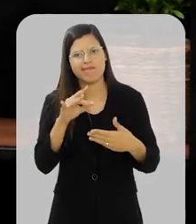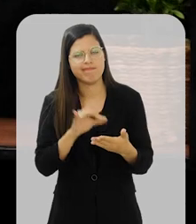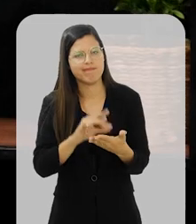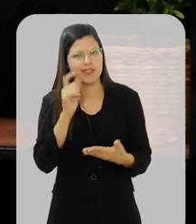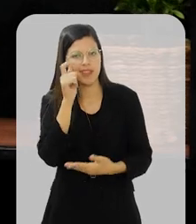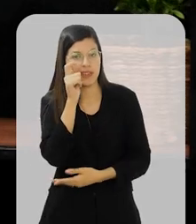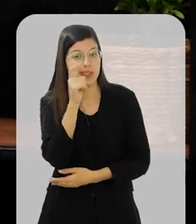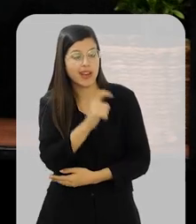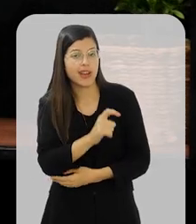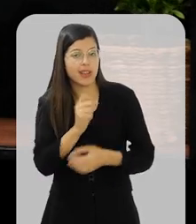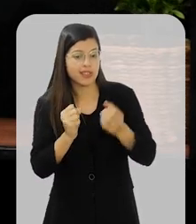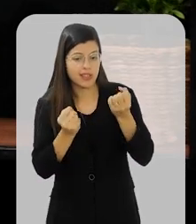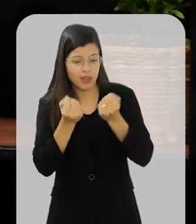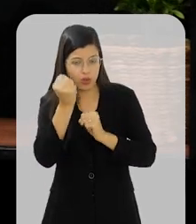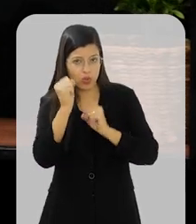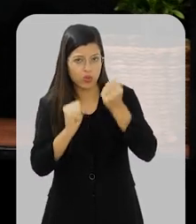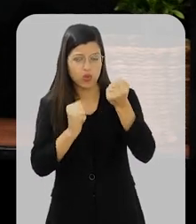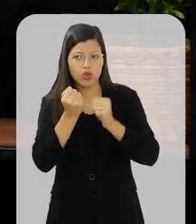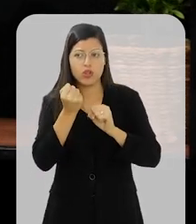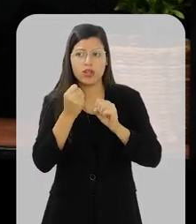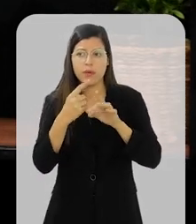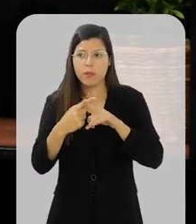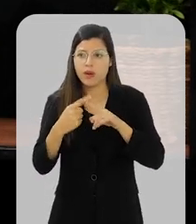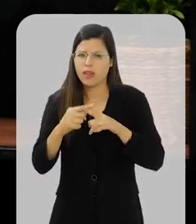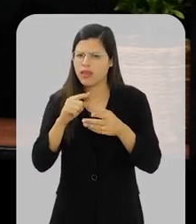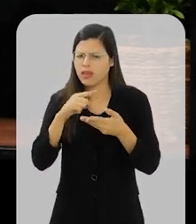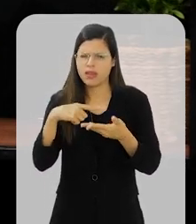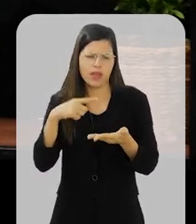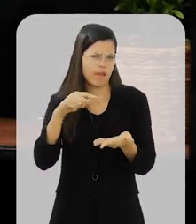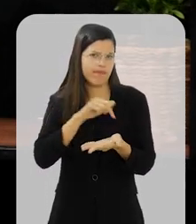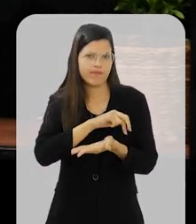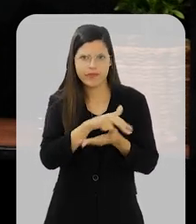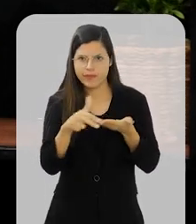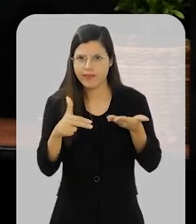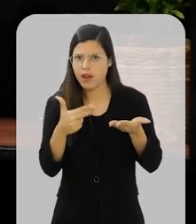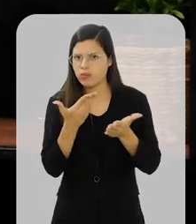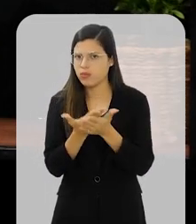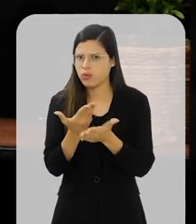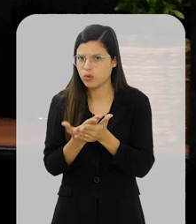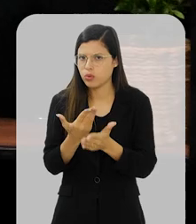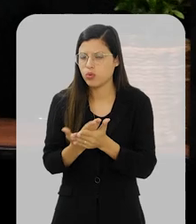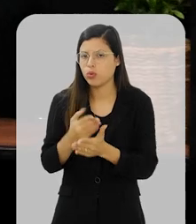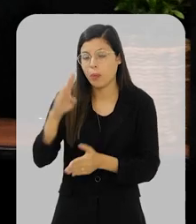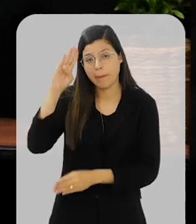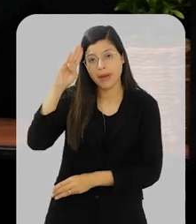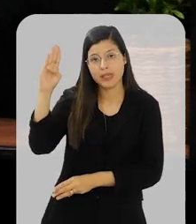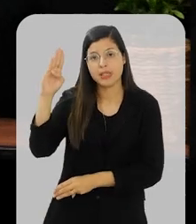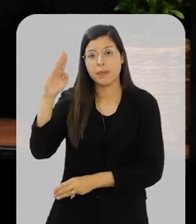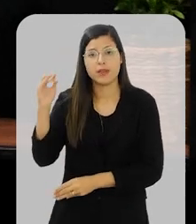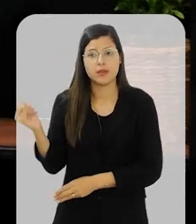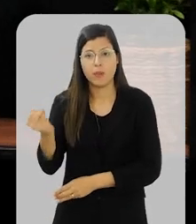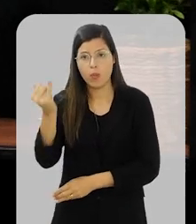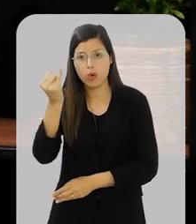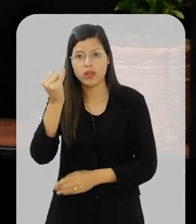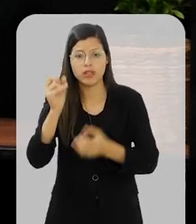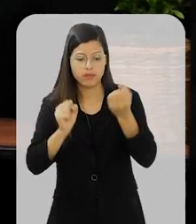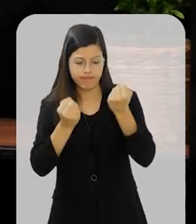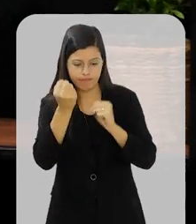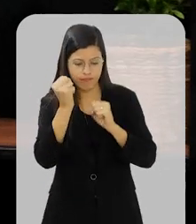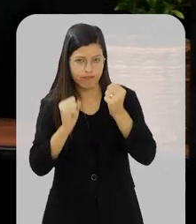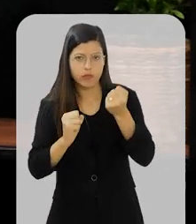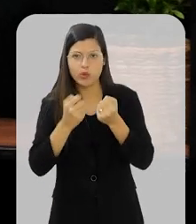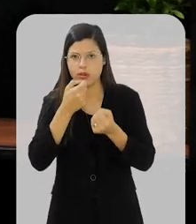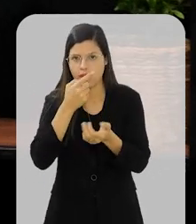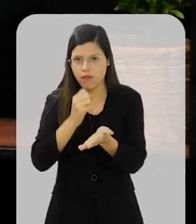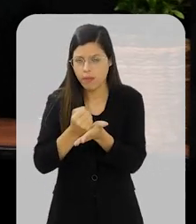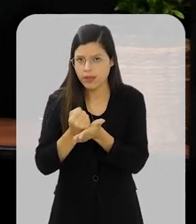da indústria, né, que eles, porque aí tem uma série de estudos farmacocinéticos, que são estudos essenciais, e são estudos que a